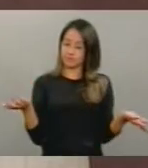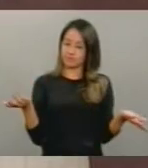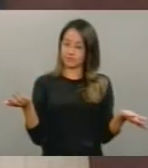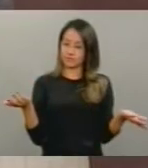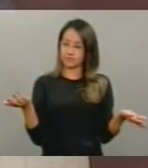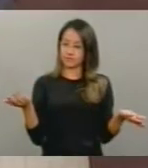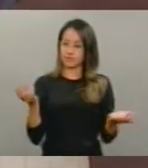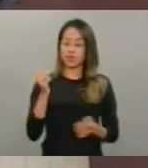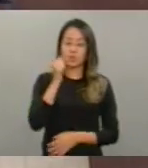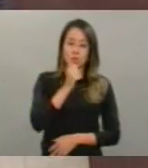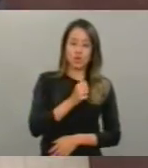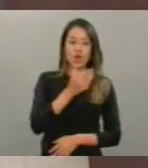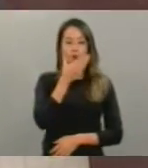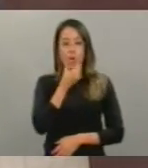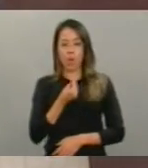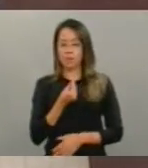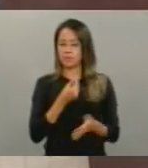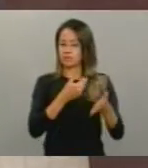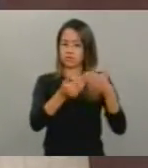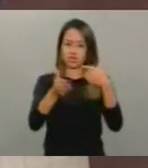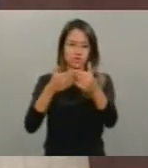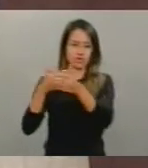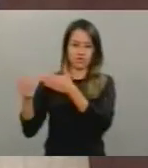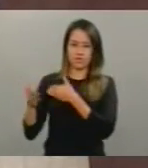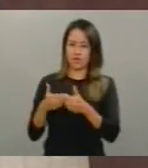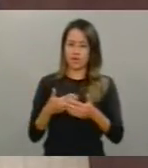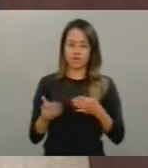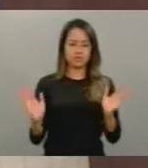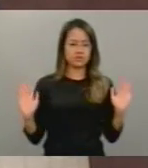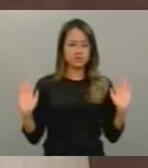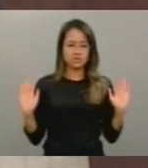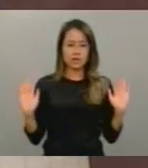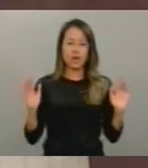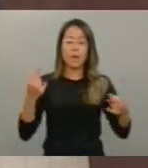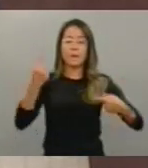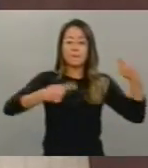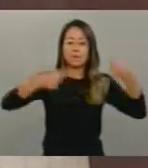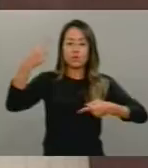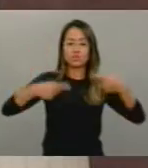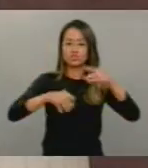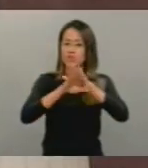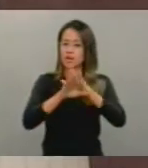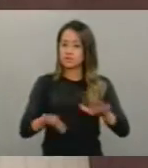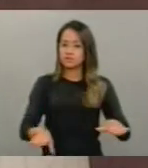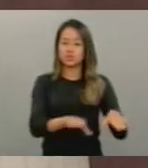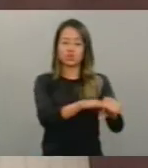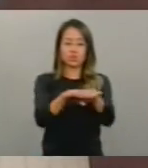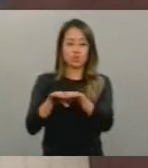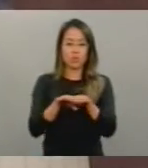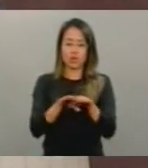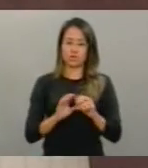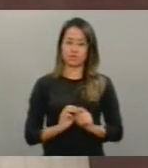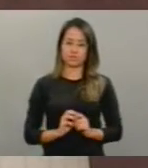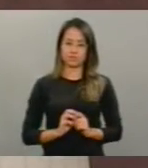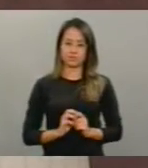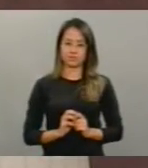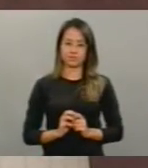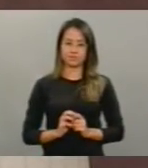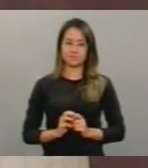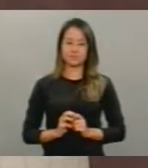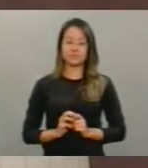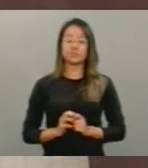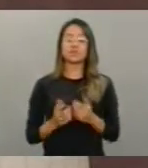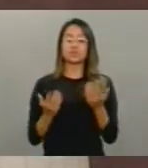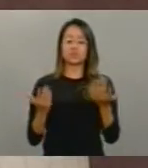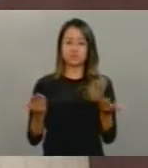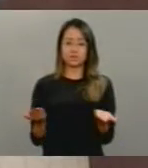de que a política deve ser exercida de forma paritária, assim como todos os outros campos da vida. E, sem